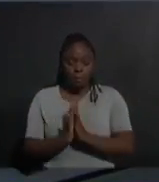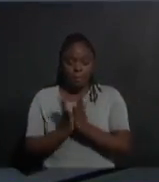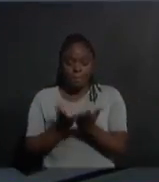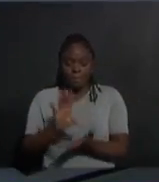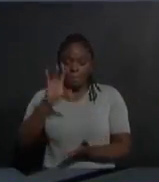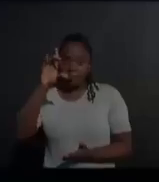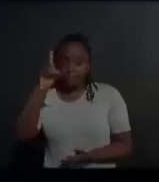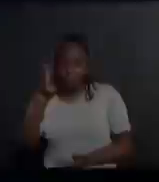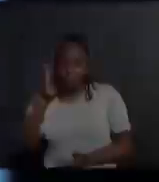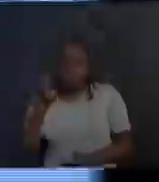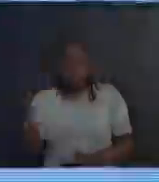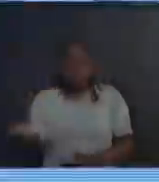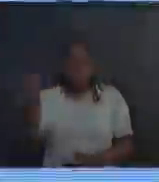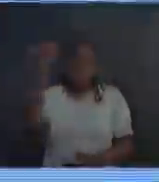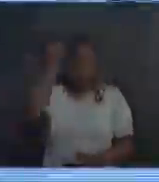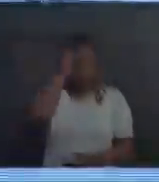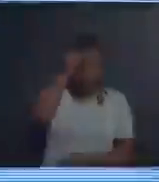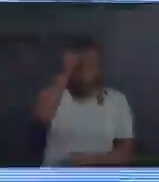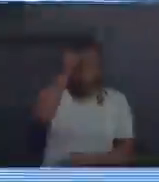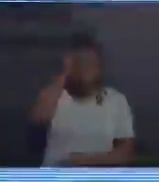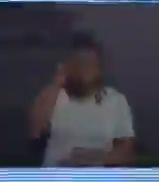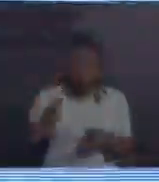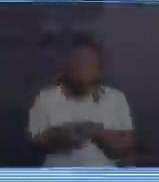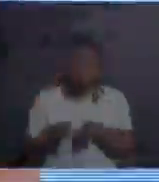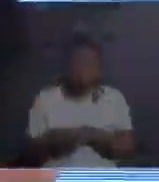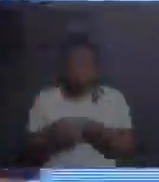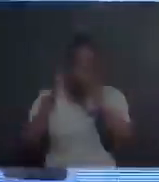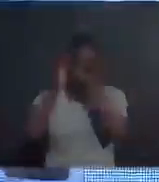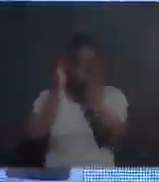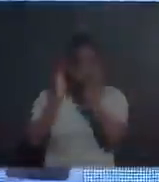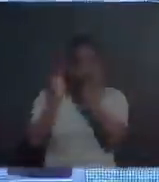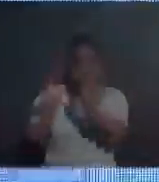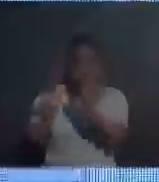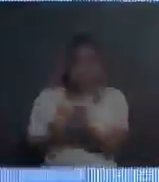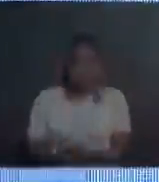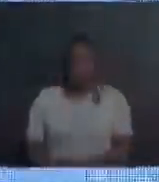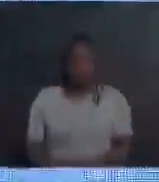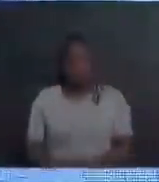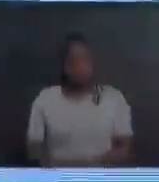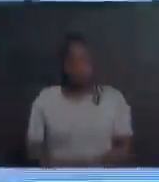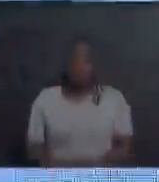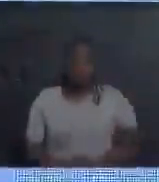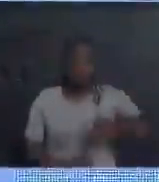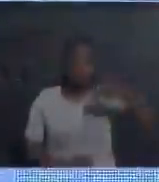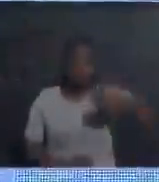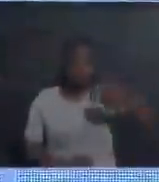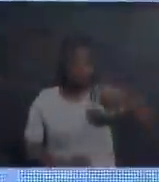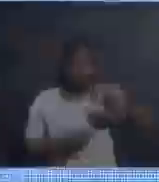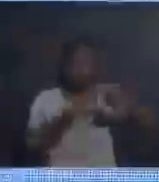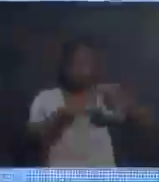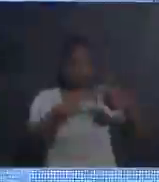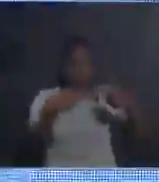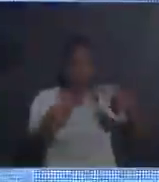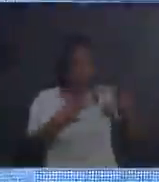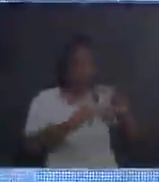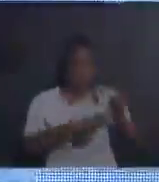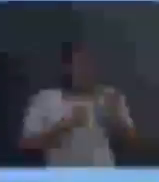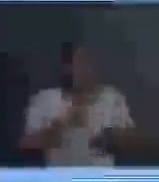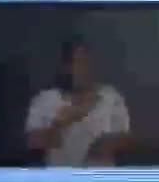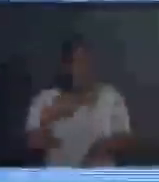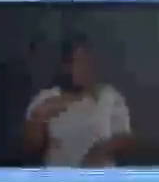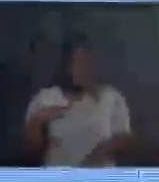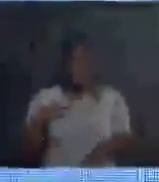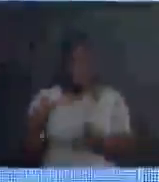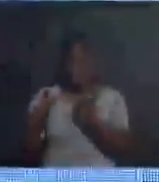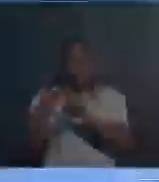e submissão. Segunda parte do avivamento. Primeira parte está aqui, é o ensino dos apóstolos. A segunda,